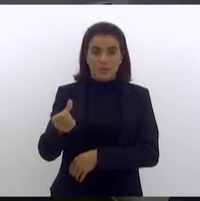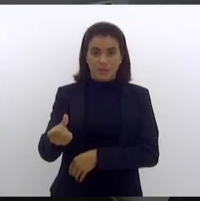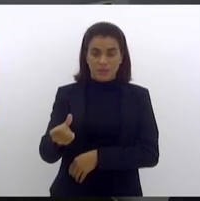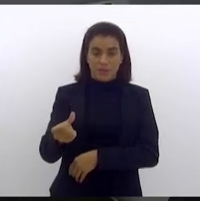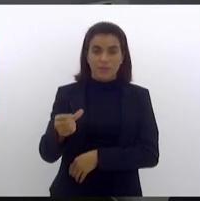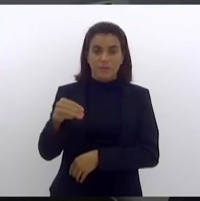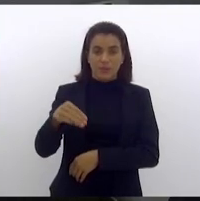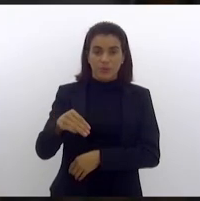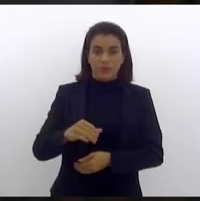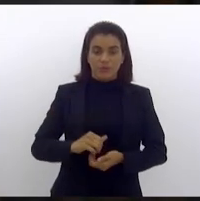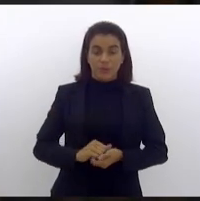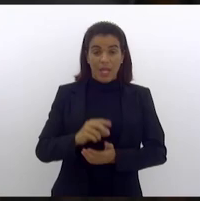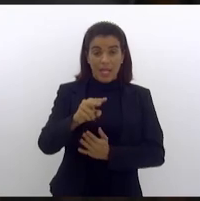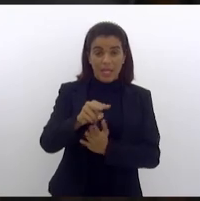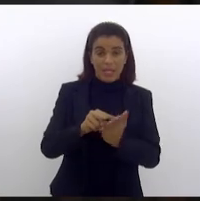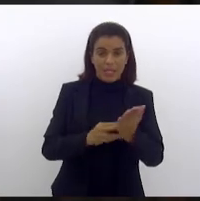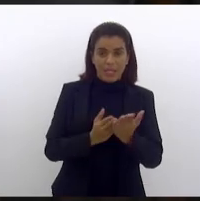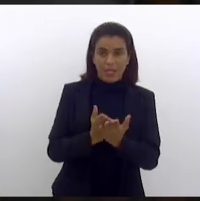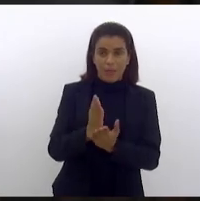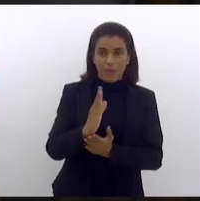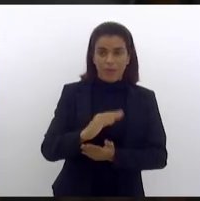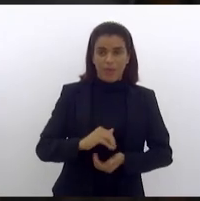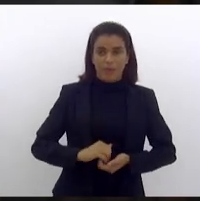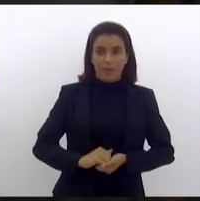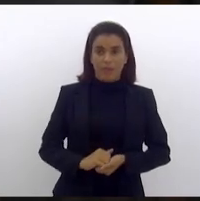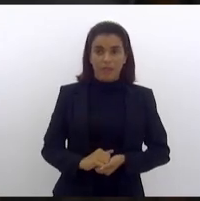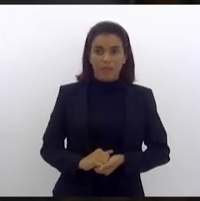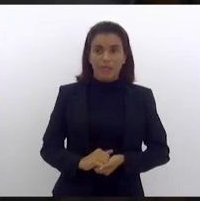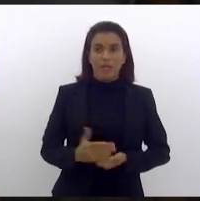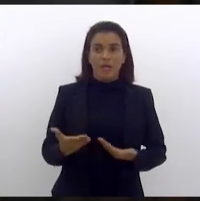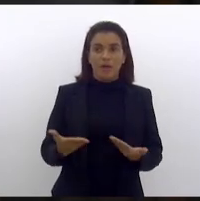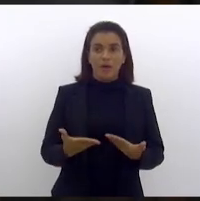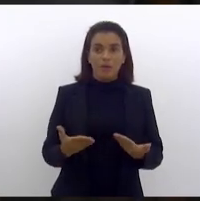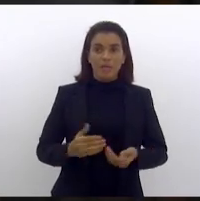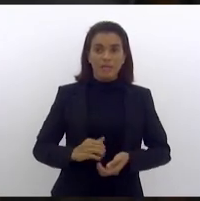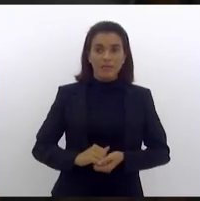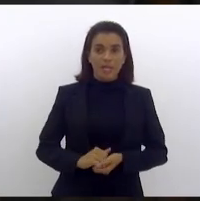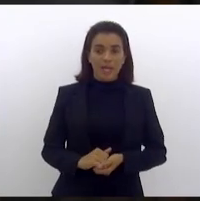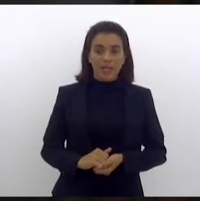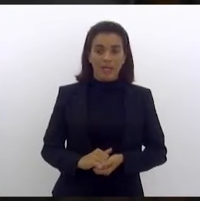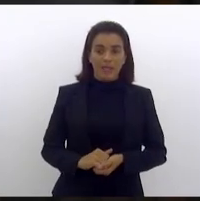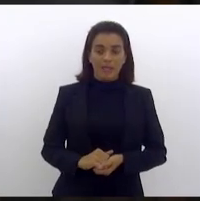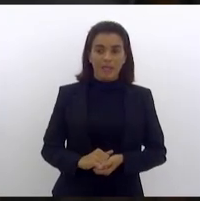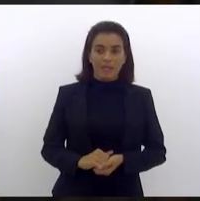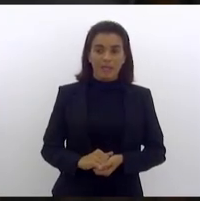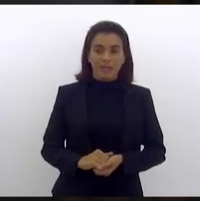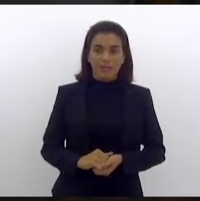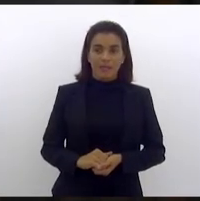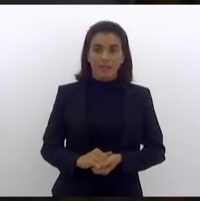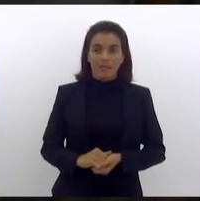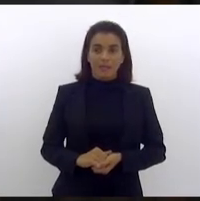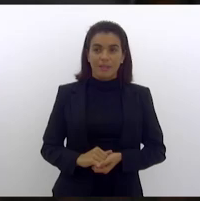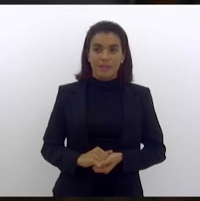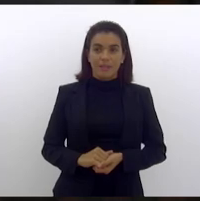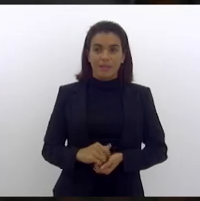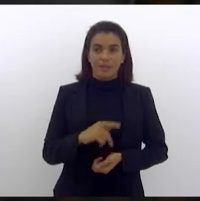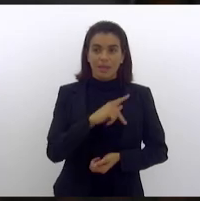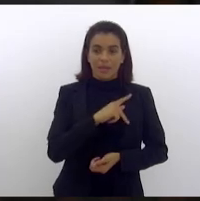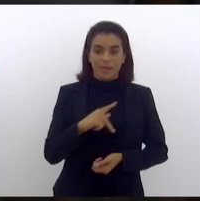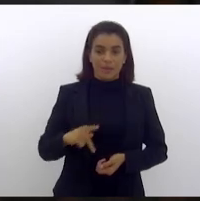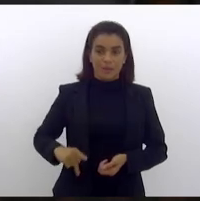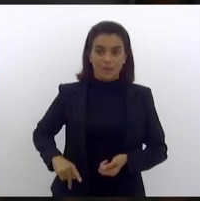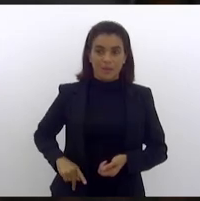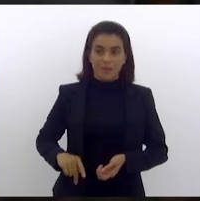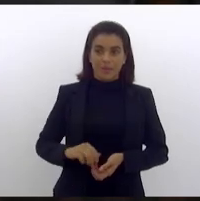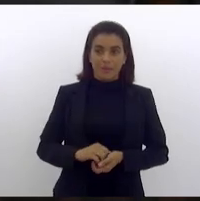1656 lida e aprovada a ata passa-se a expediente inicial a presidência designa